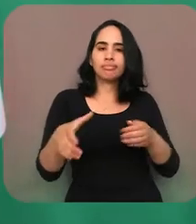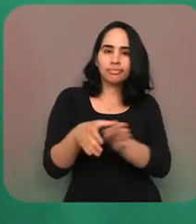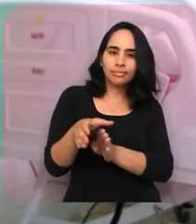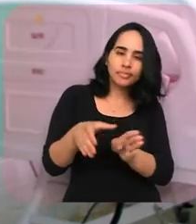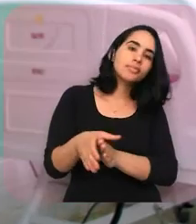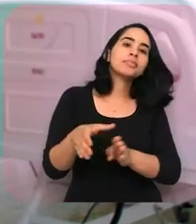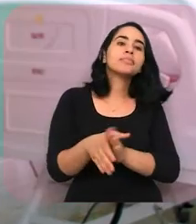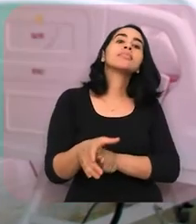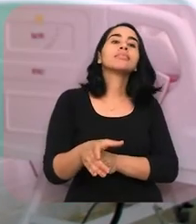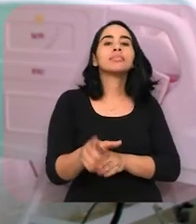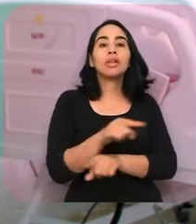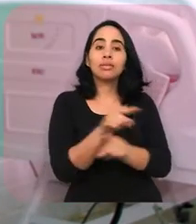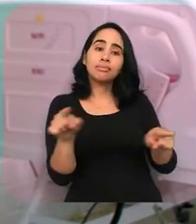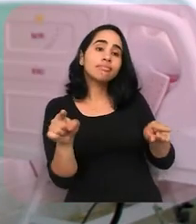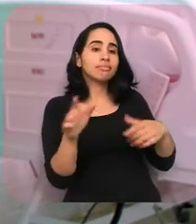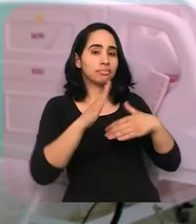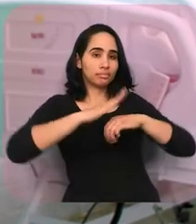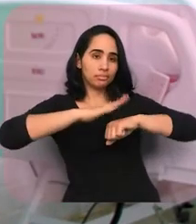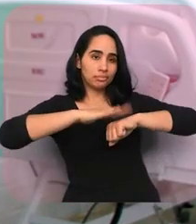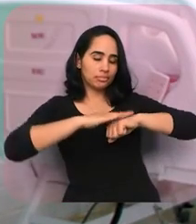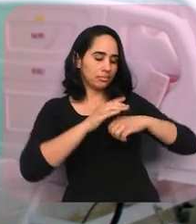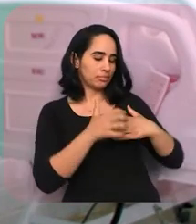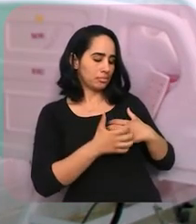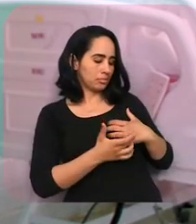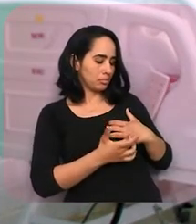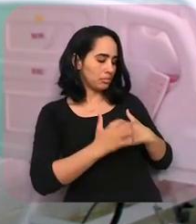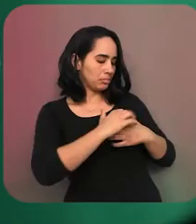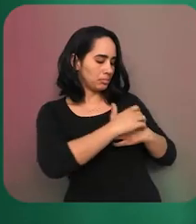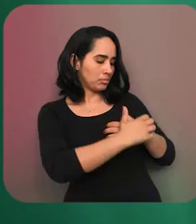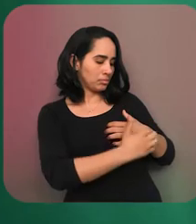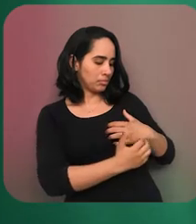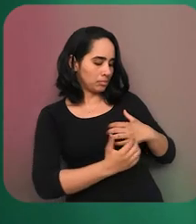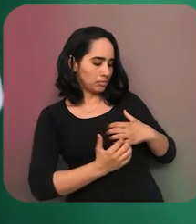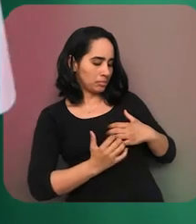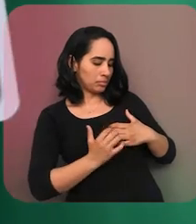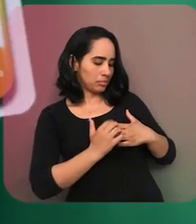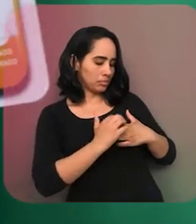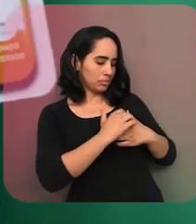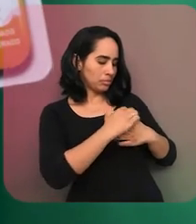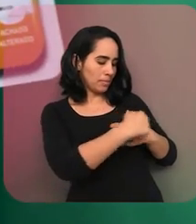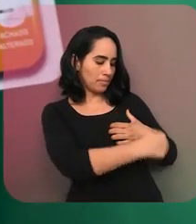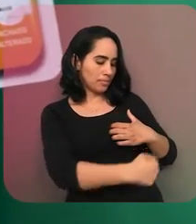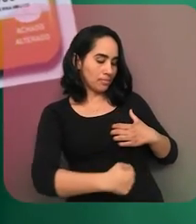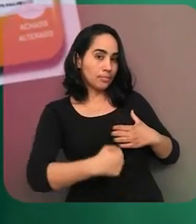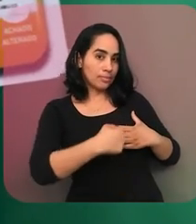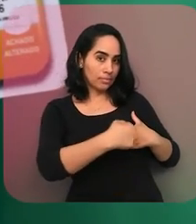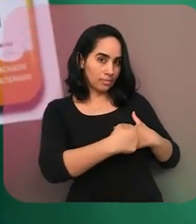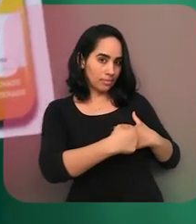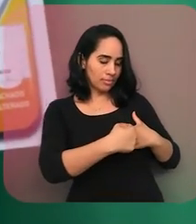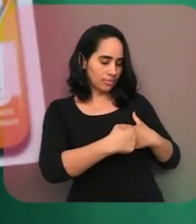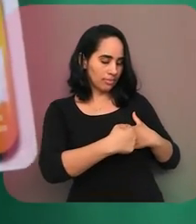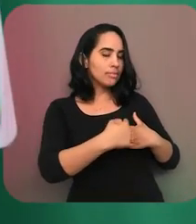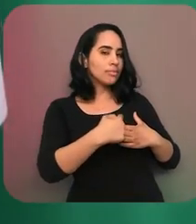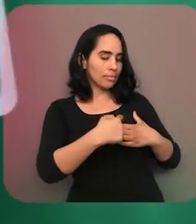vezes. Outra recomendação de você fazer o autoexame das mamas é realizar esse dedilhamento no sentido horário, de